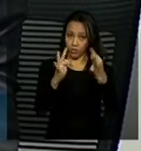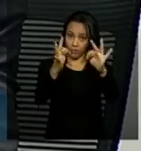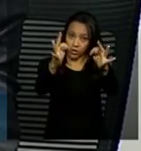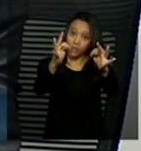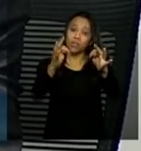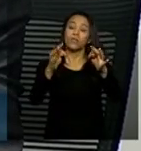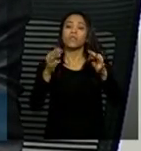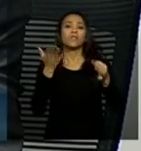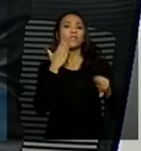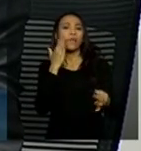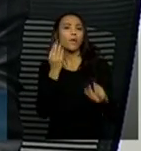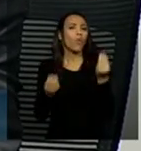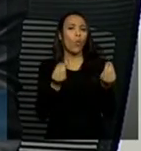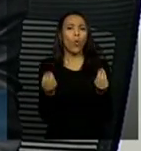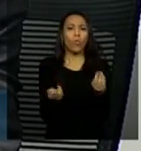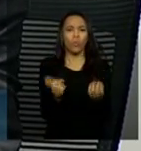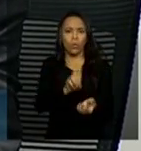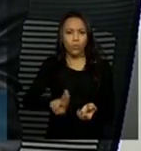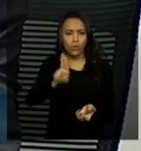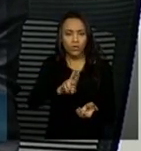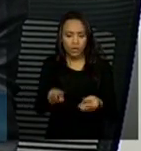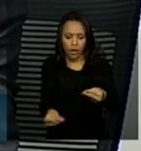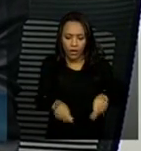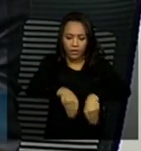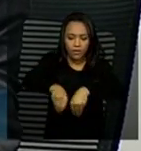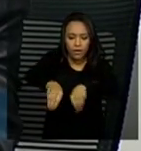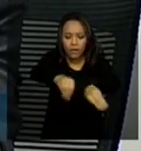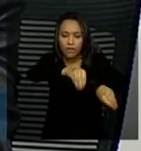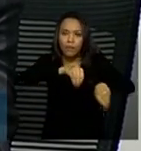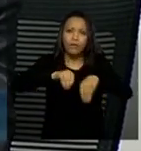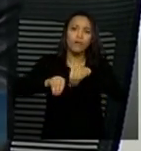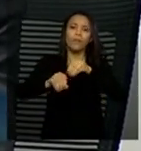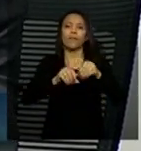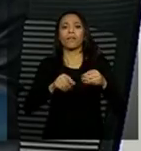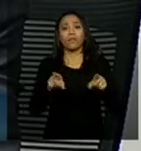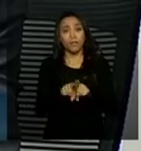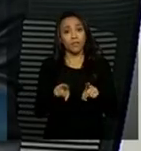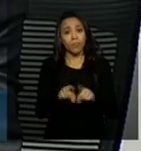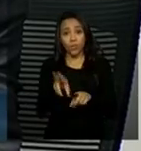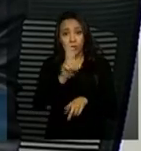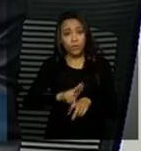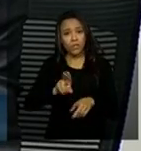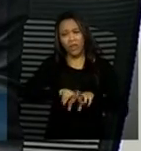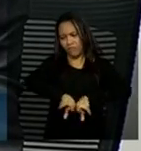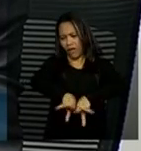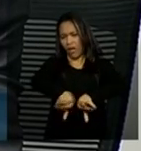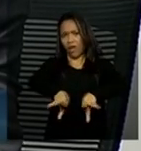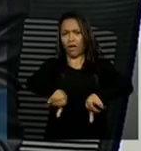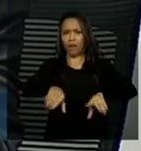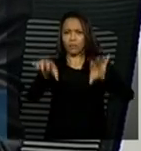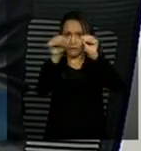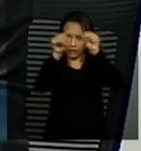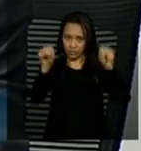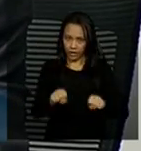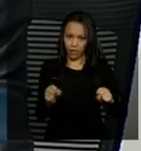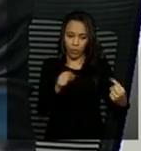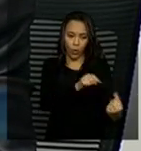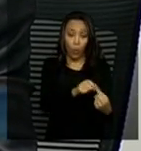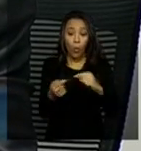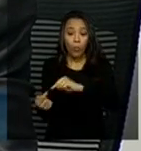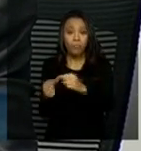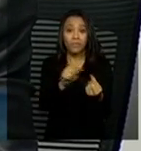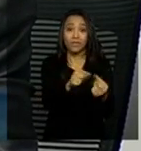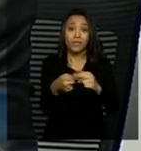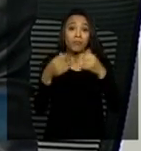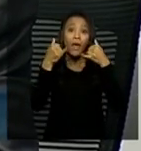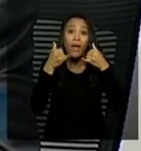nitrogênio, manejo do solo segundo a lógica do plantio direto e os sistemas integrados que são mais resilientes e reduzem a